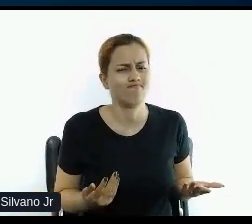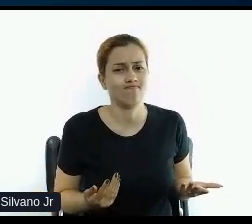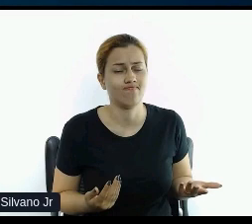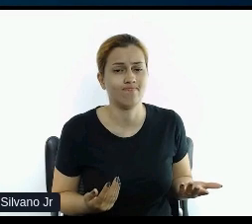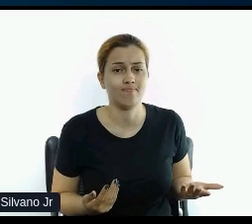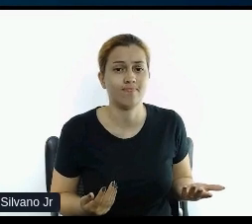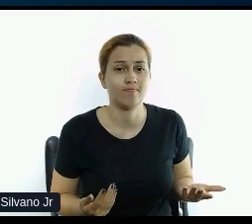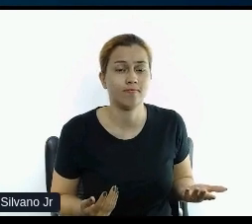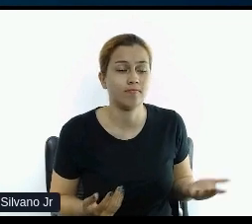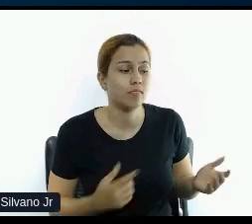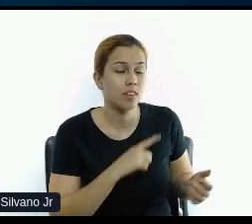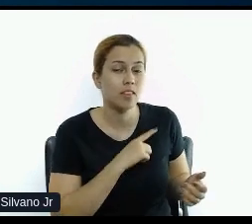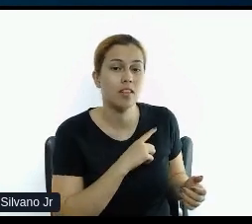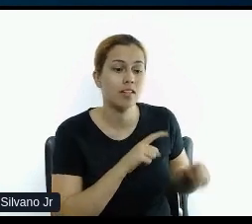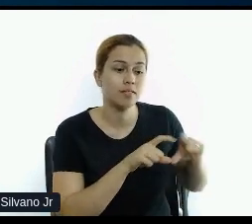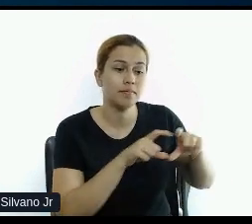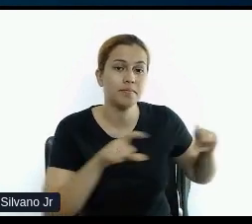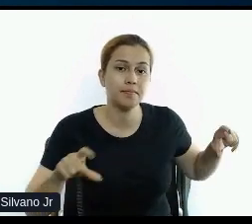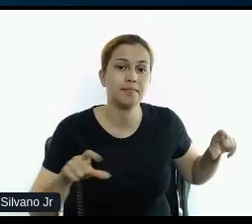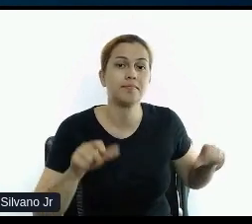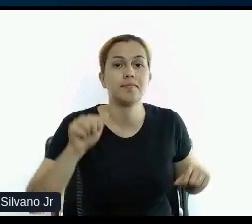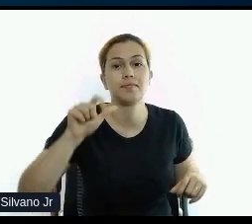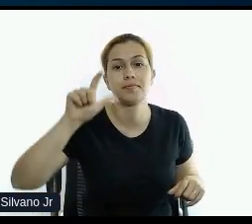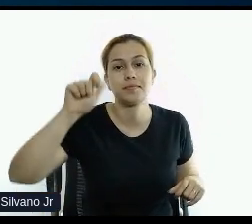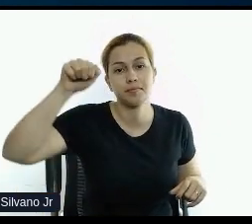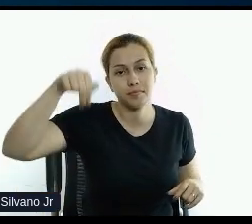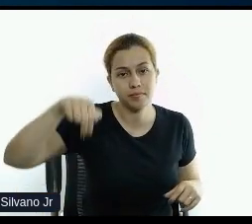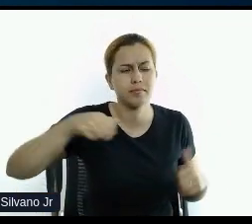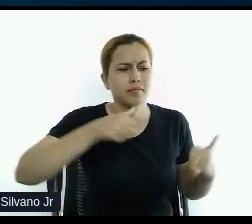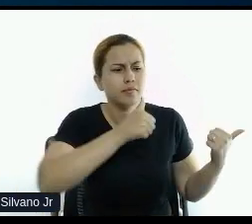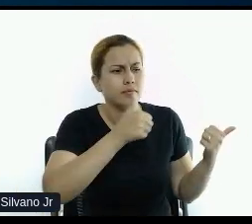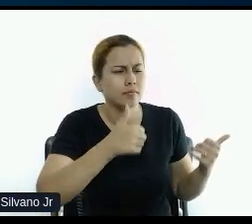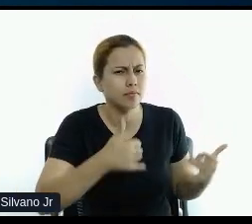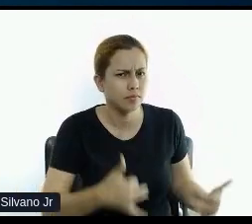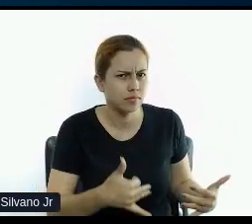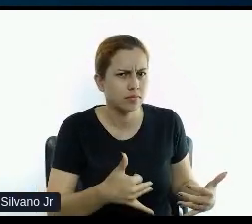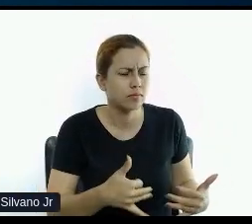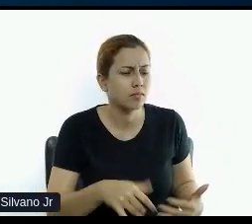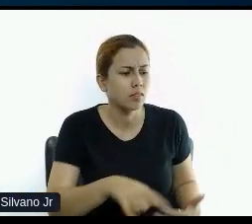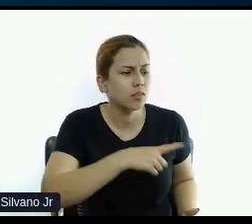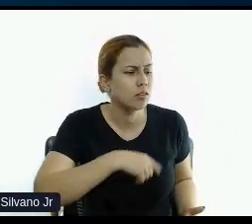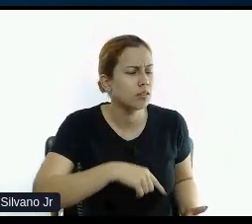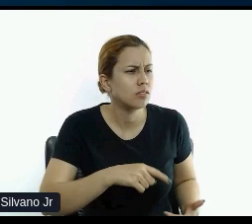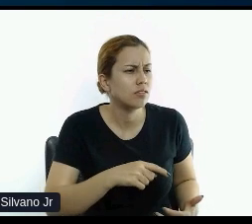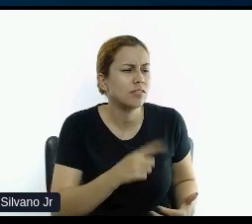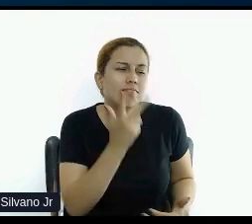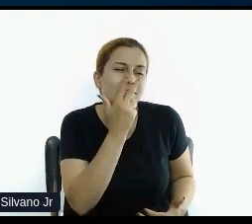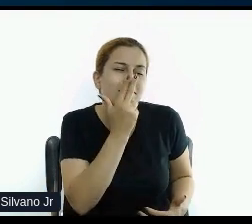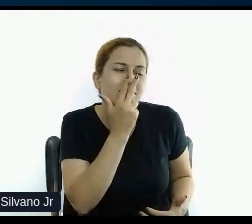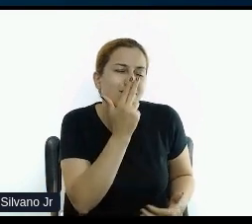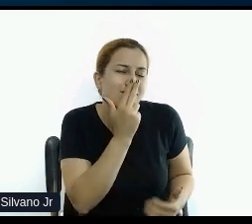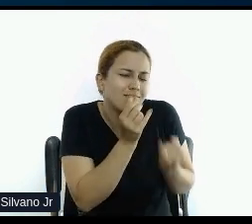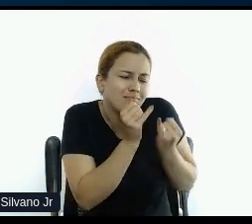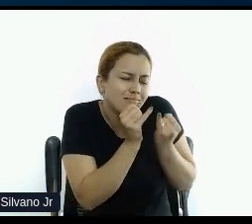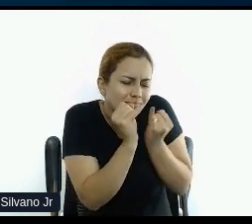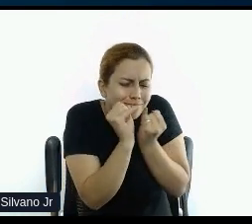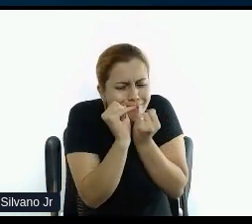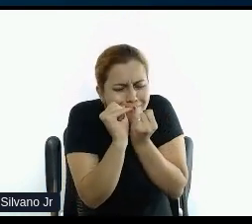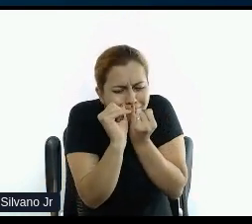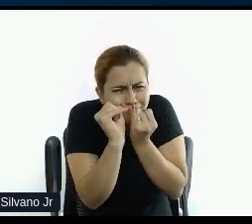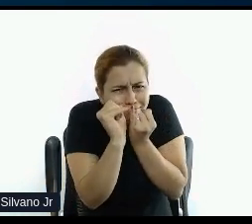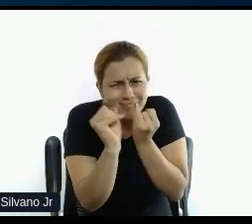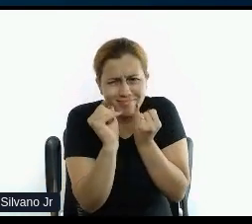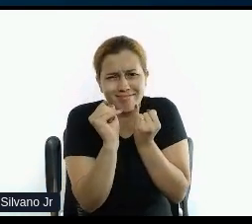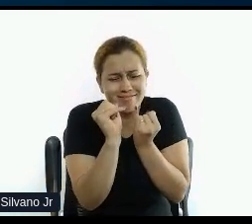uma frase aqui do Alan Turing, né? Que ele diz que nós só podemos ver um pouco do futuro, mas o suficiente para perceber